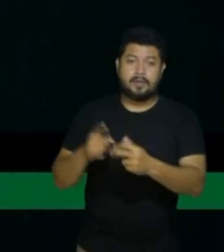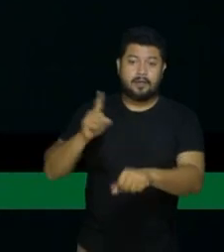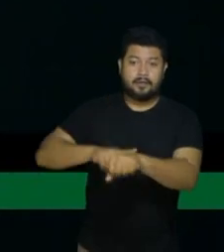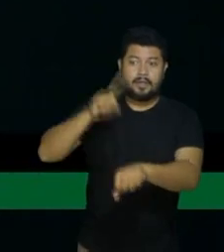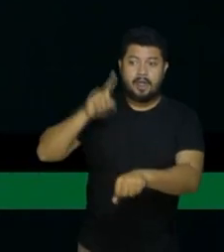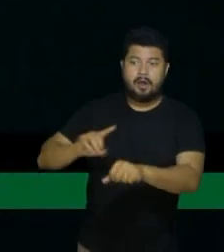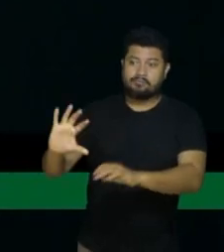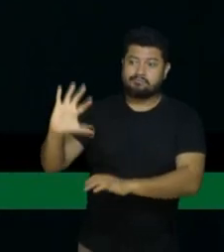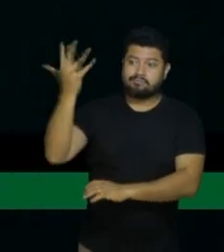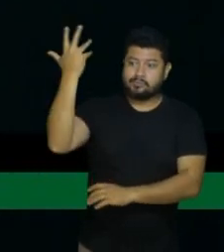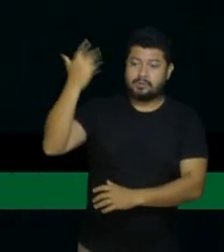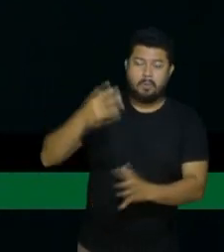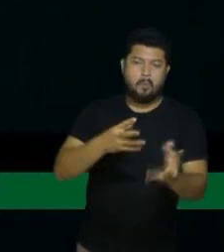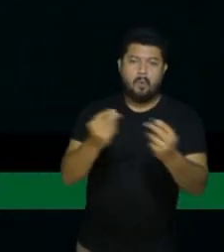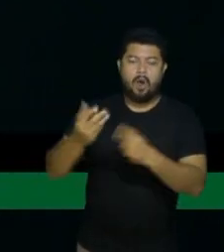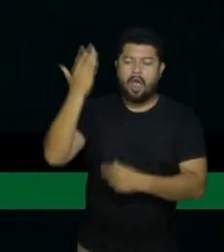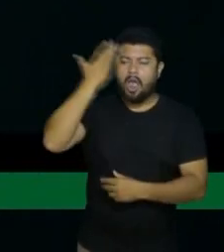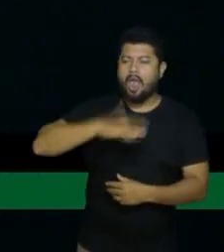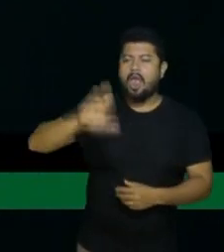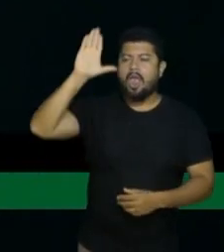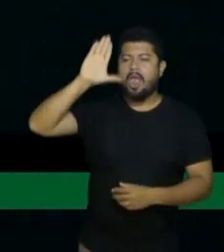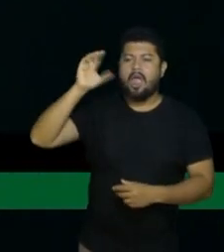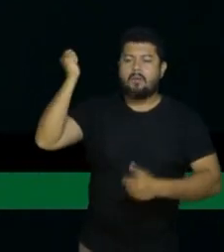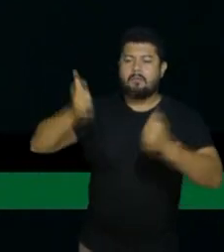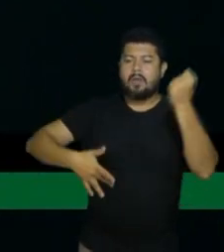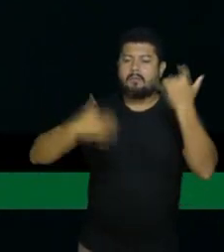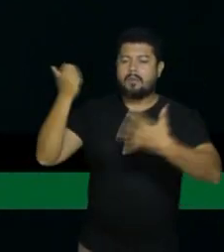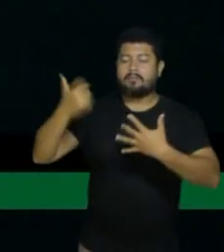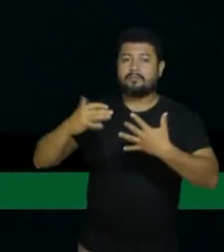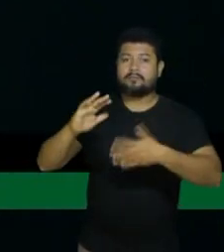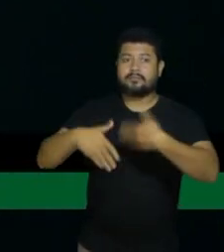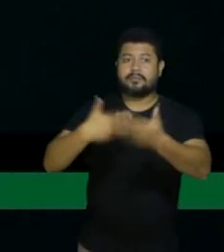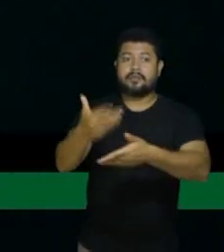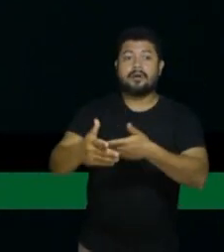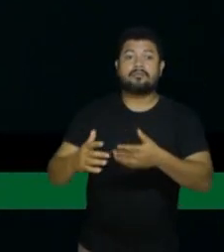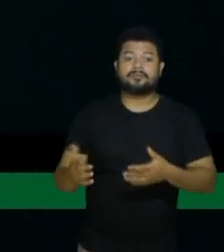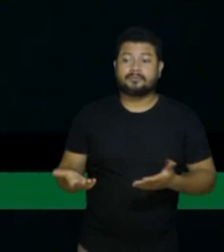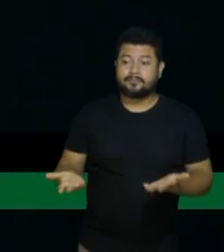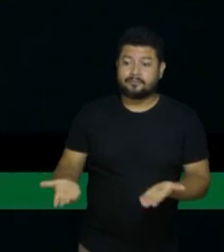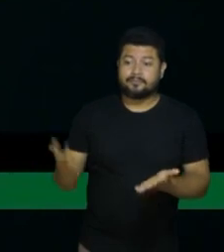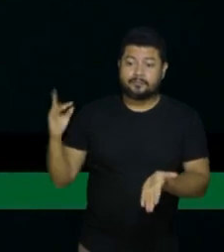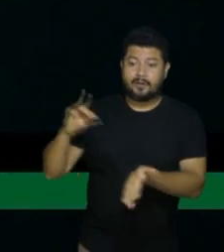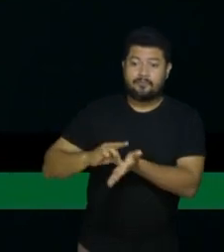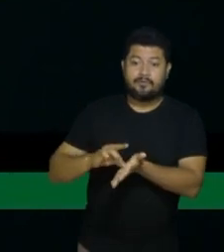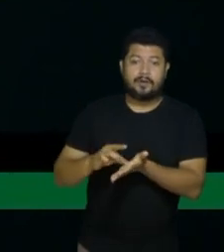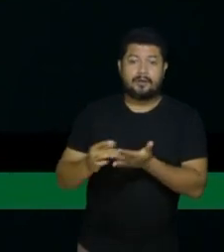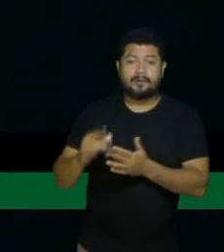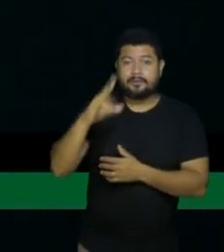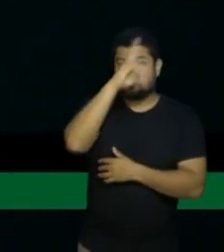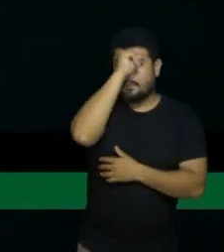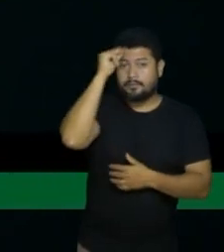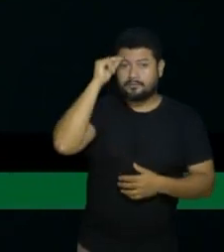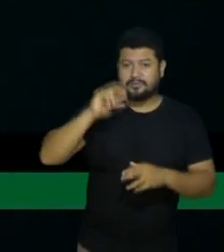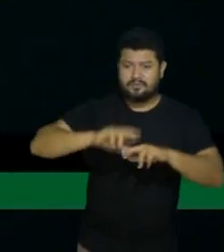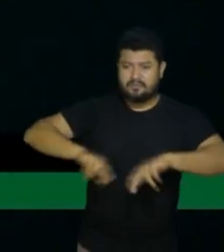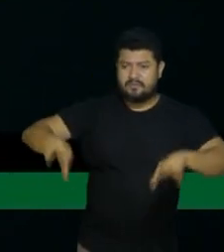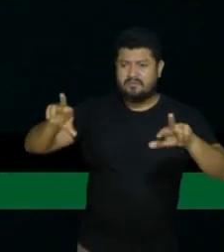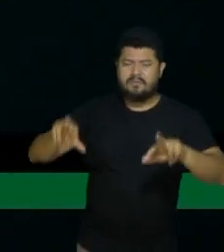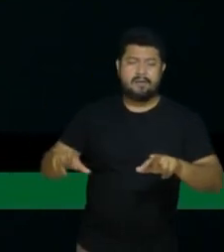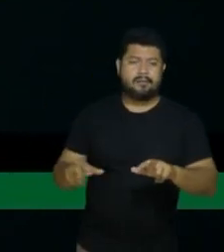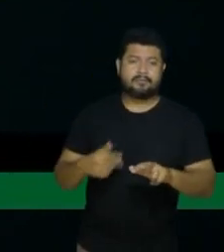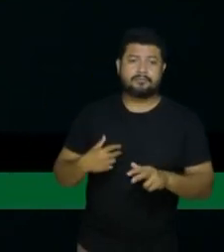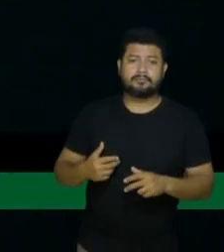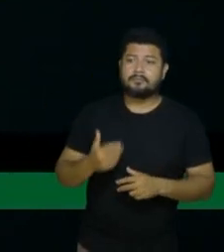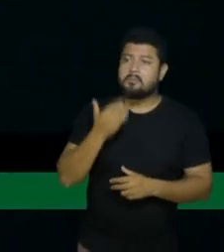muitas promessas são feitas mas depois a realidade é que os prefeitos ficam com Pires na mão e